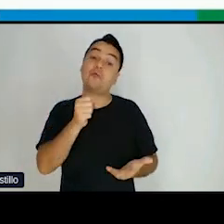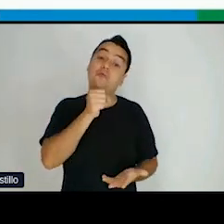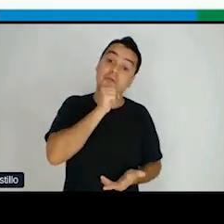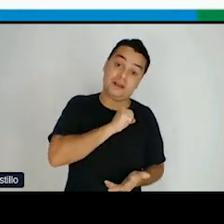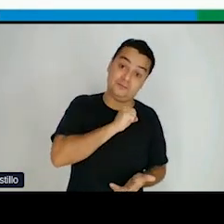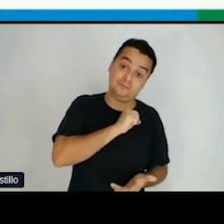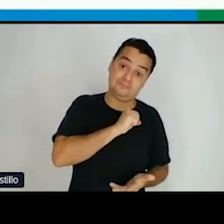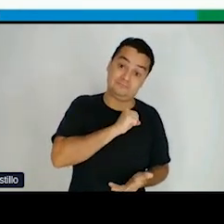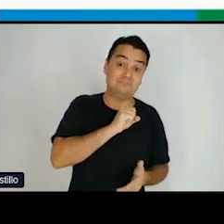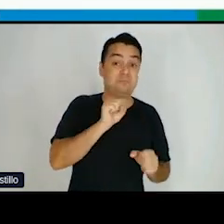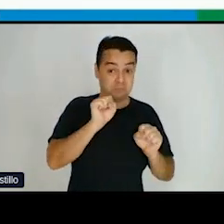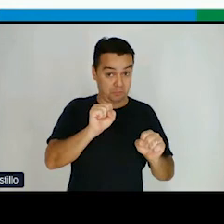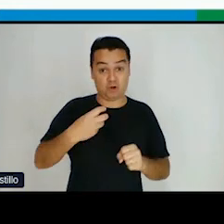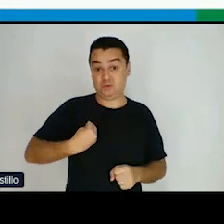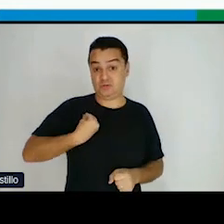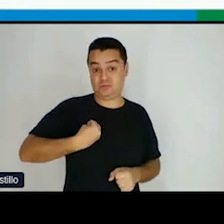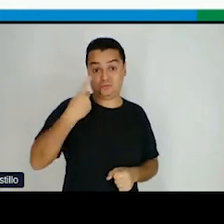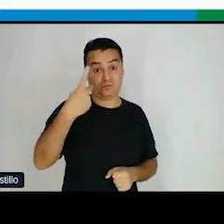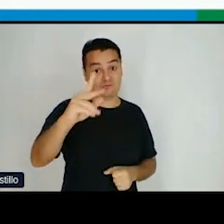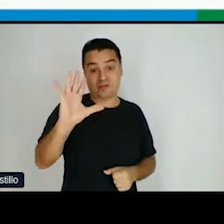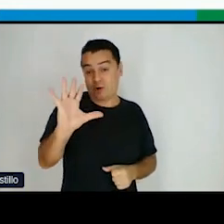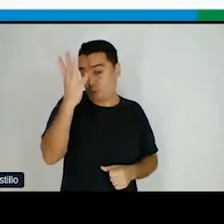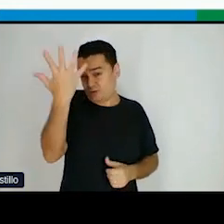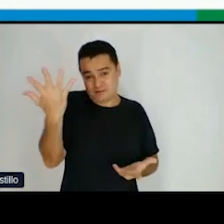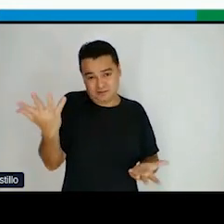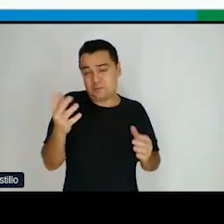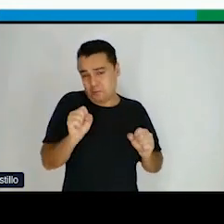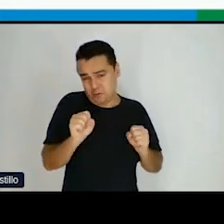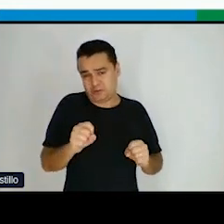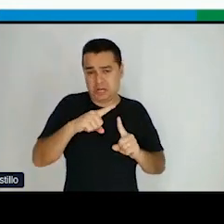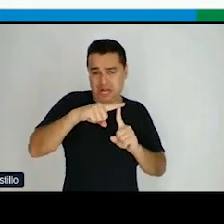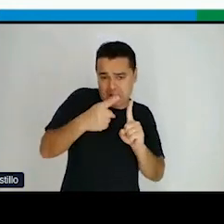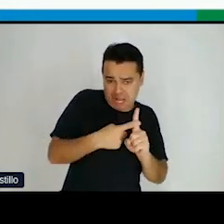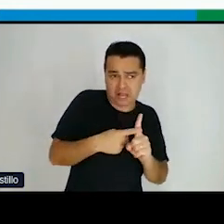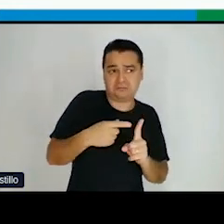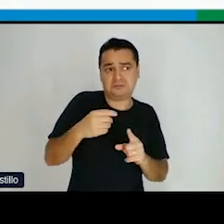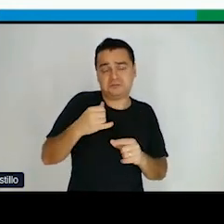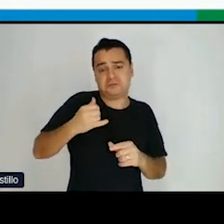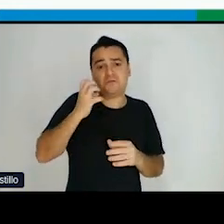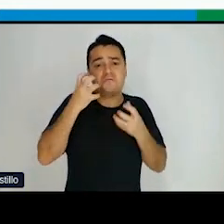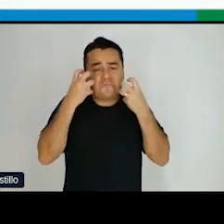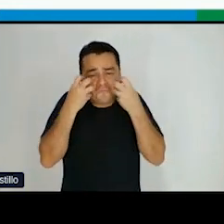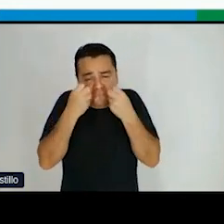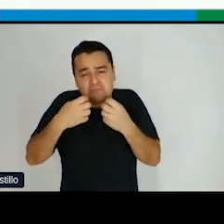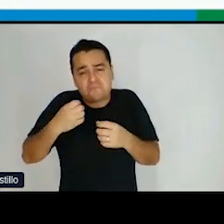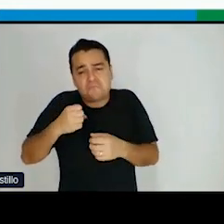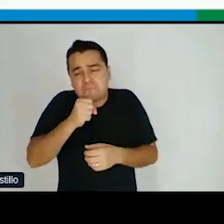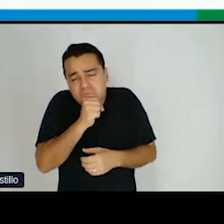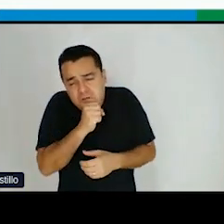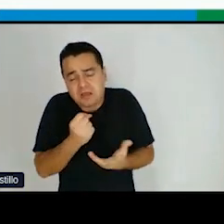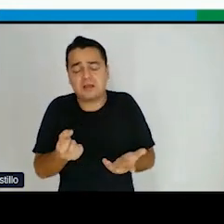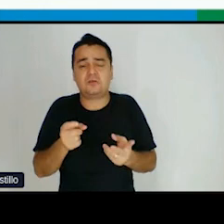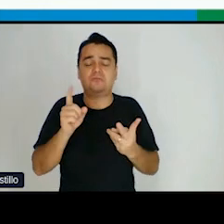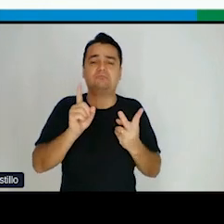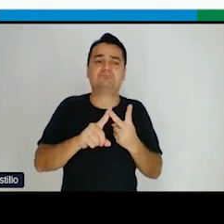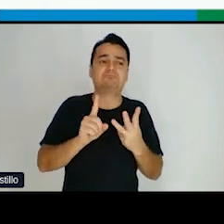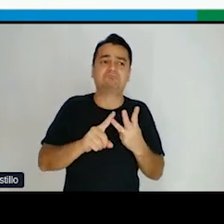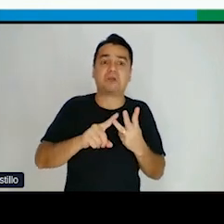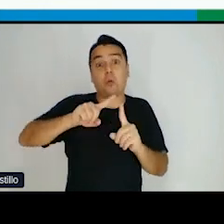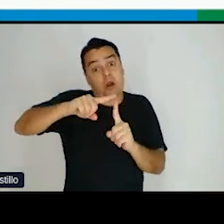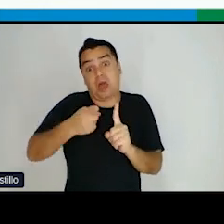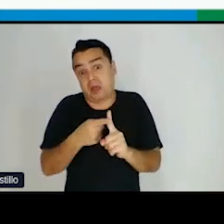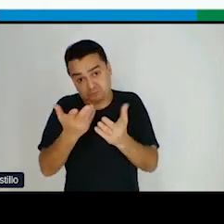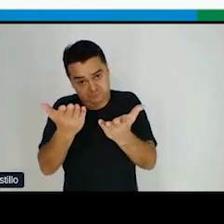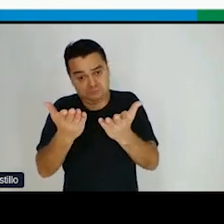Então, estar neste momento, né, que às vezes as pessoas categorizam como pessoa com deficiência,